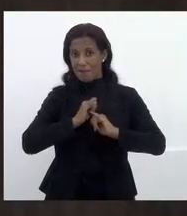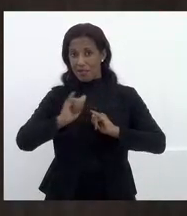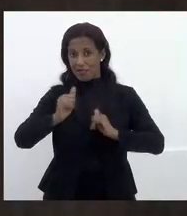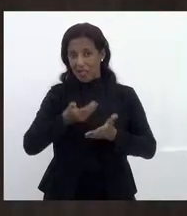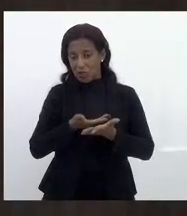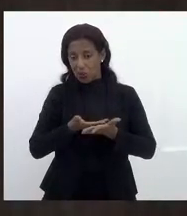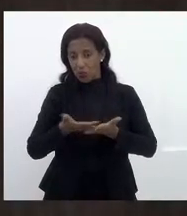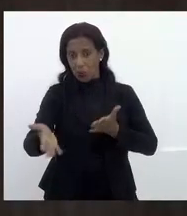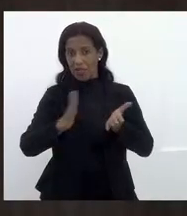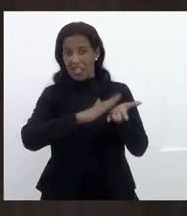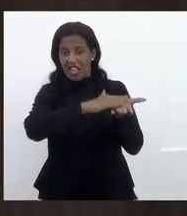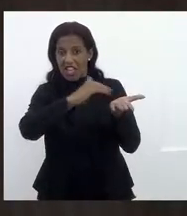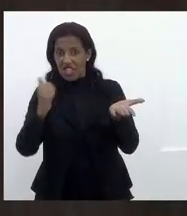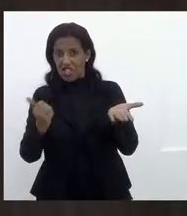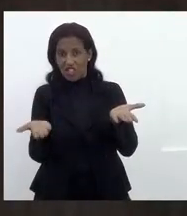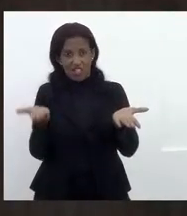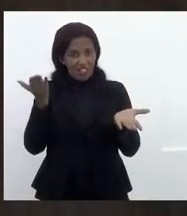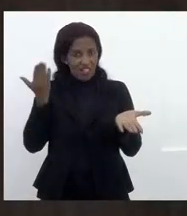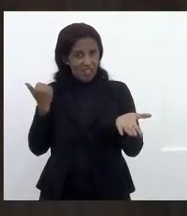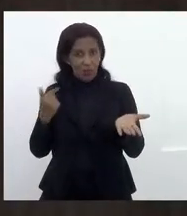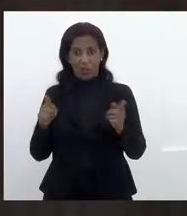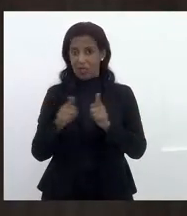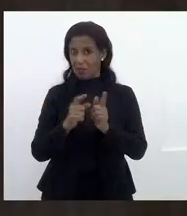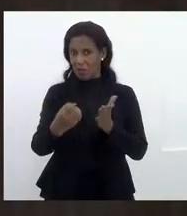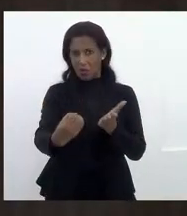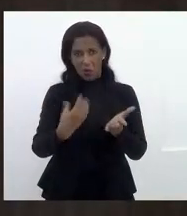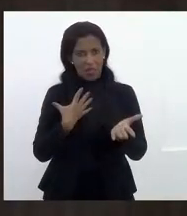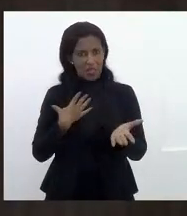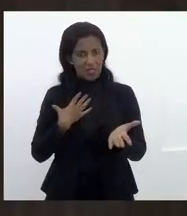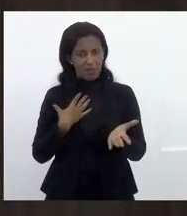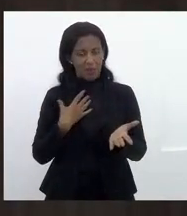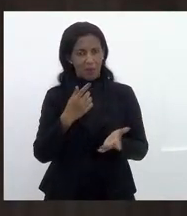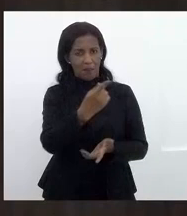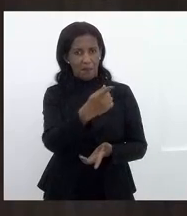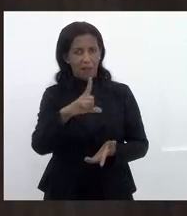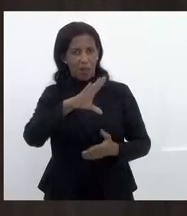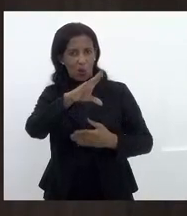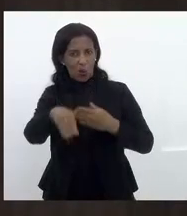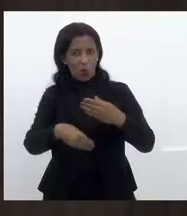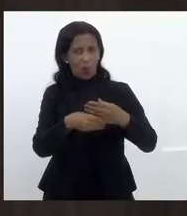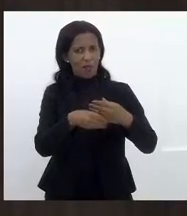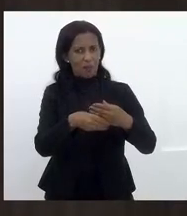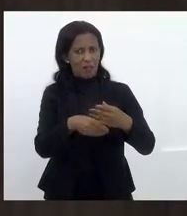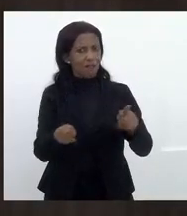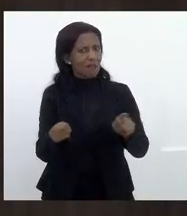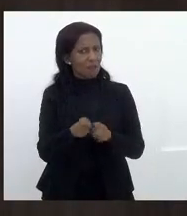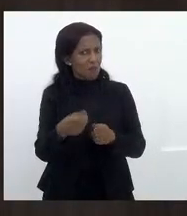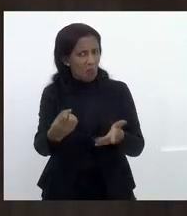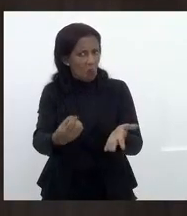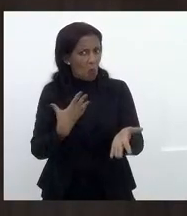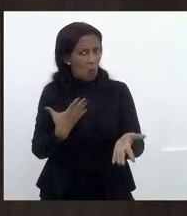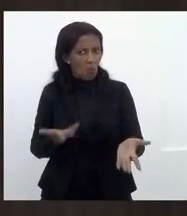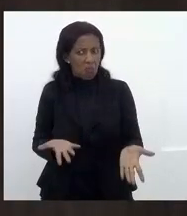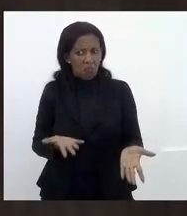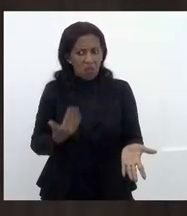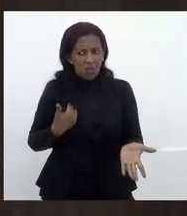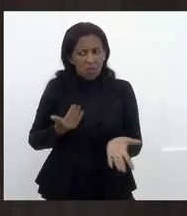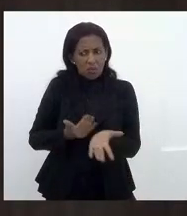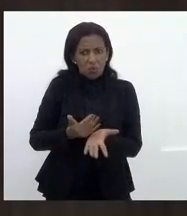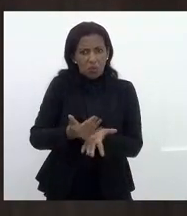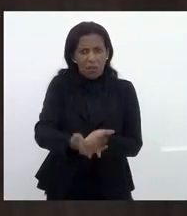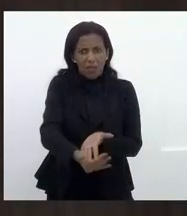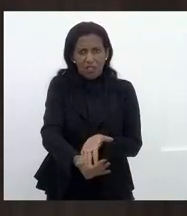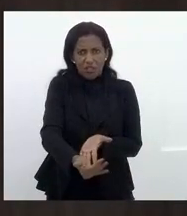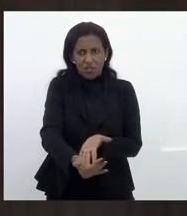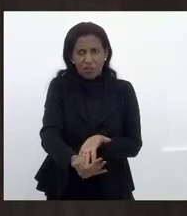emenda anterior e não recebi também o projeto de lei complementar correspondente eu tô partindo